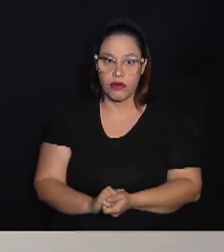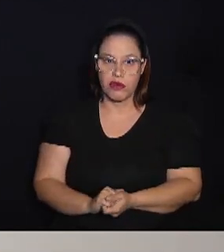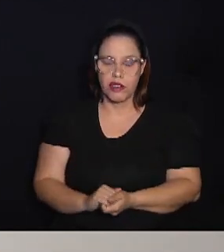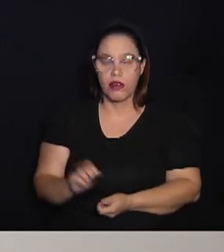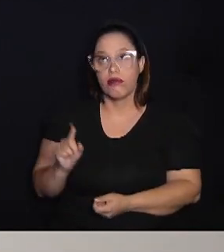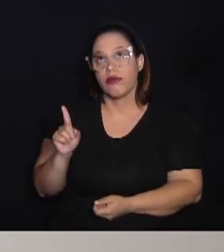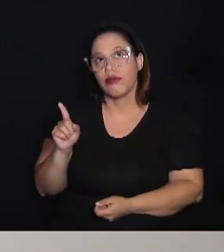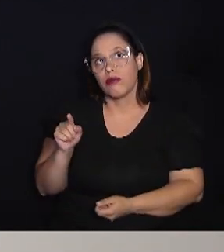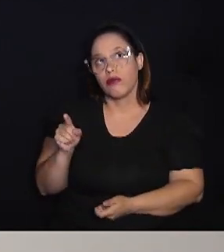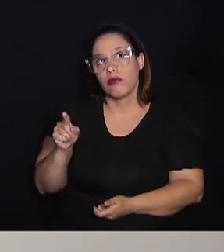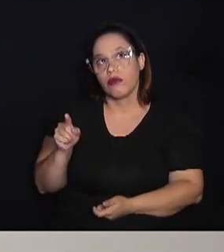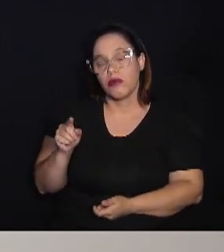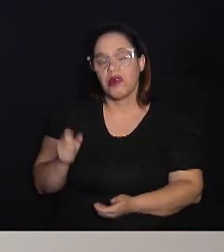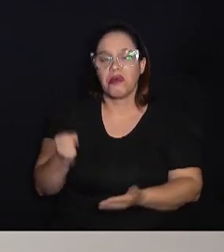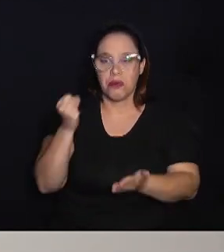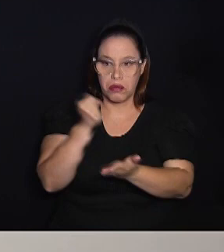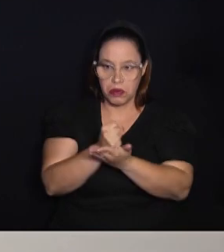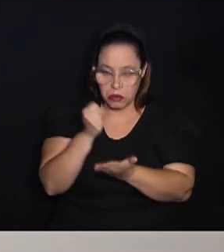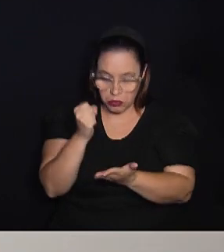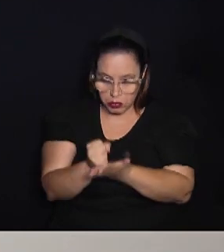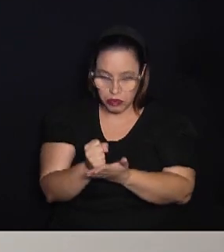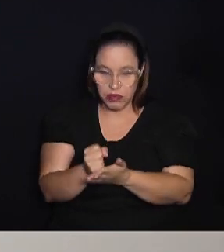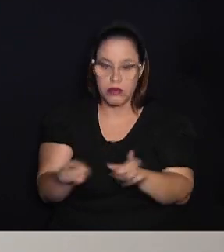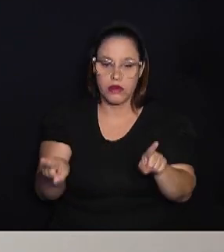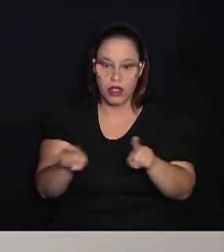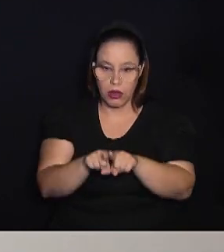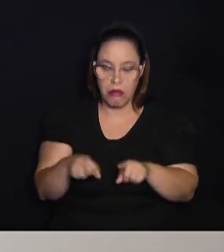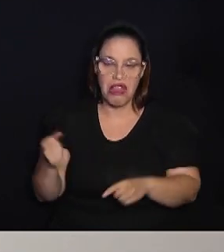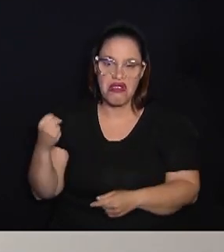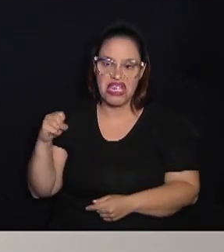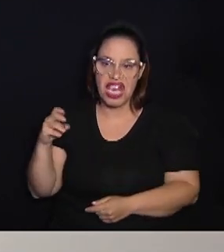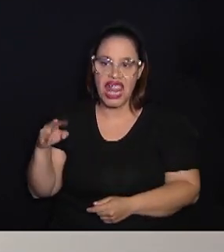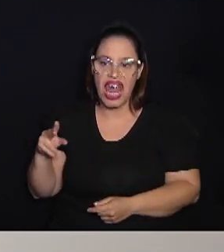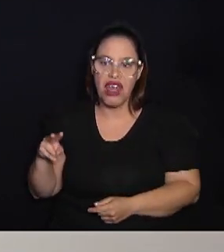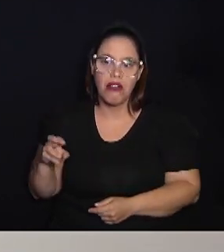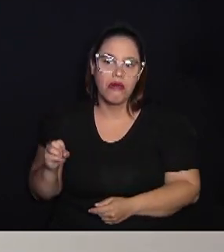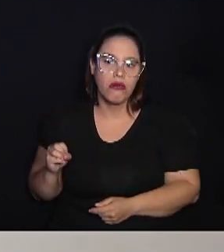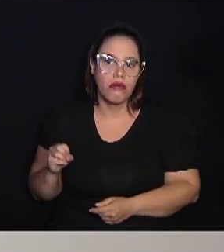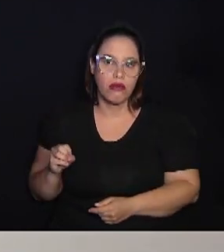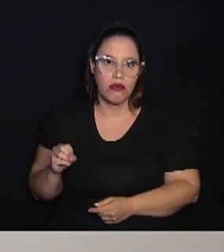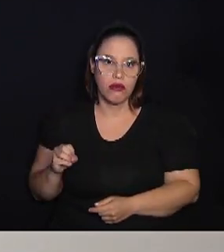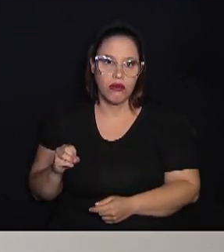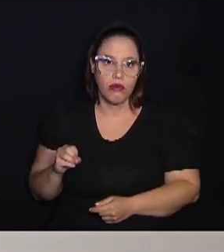gente tiver essa aprovação também no Senado, o efeito